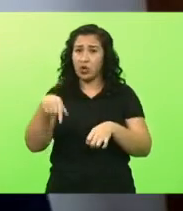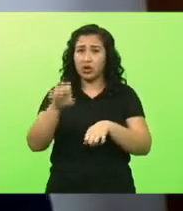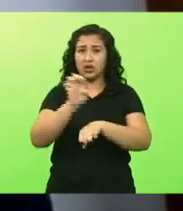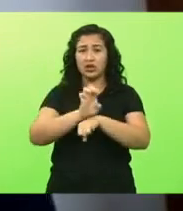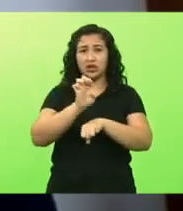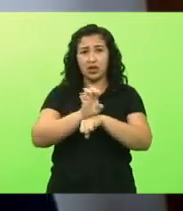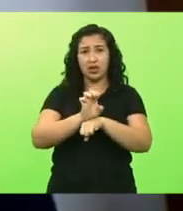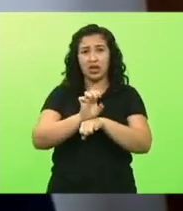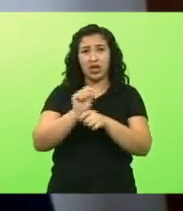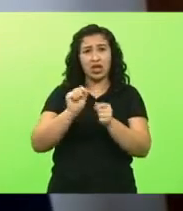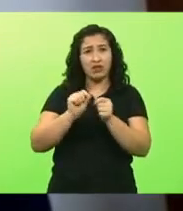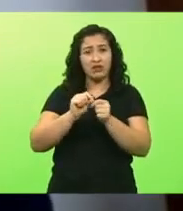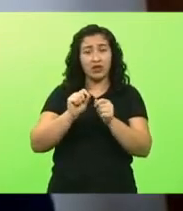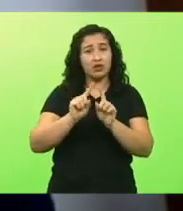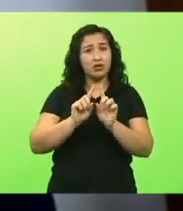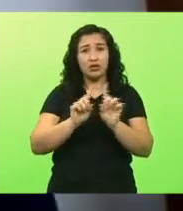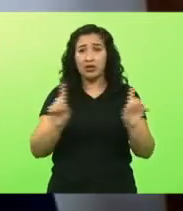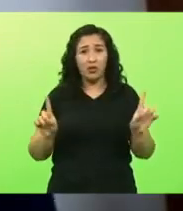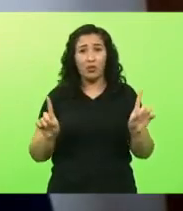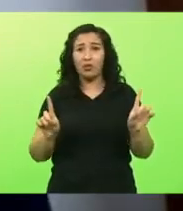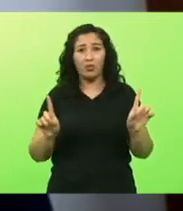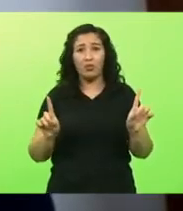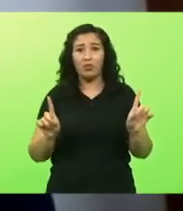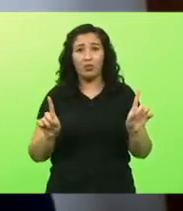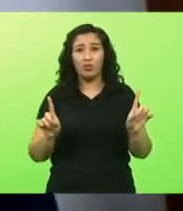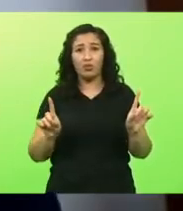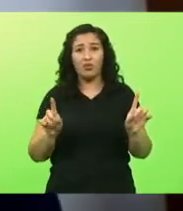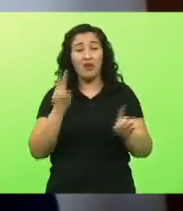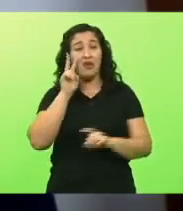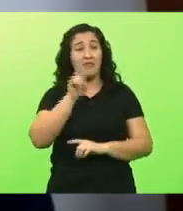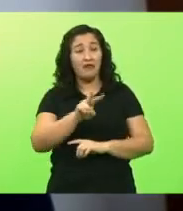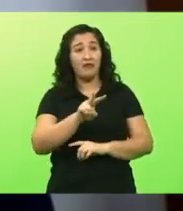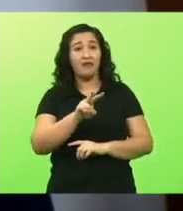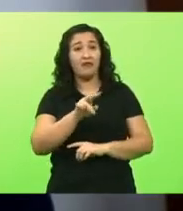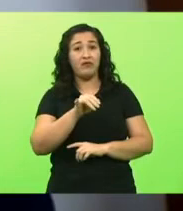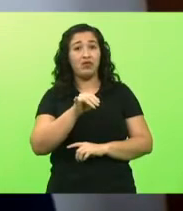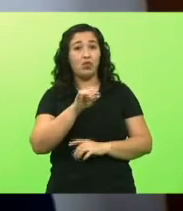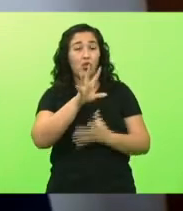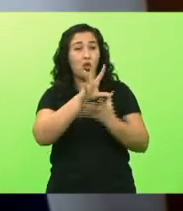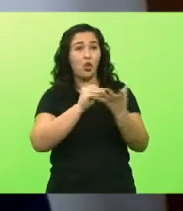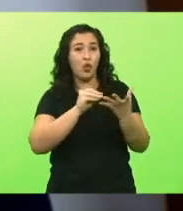fez. O exemplo veio nacional, onde